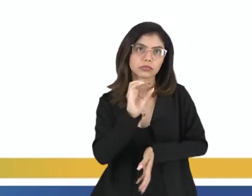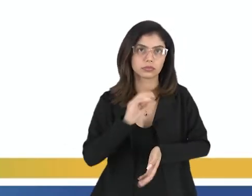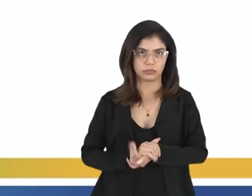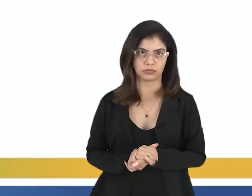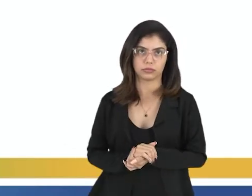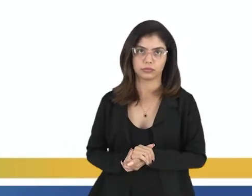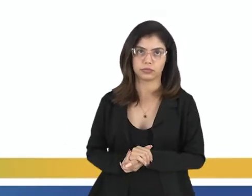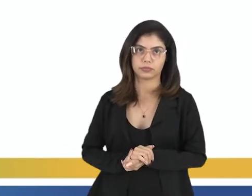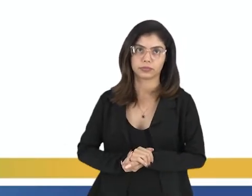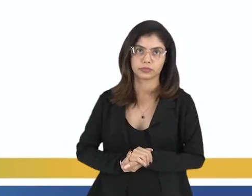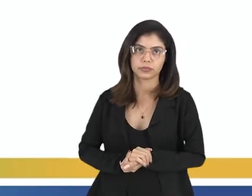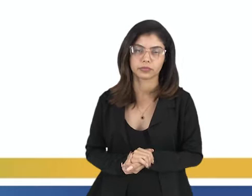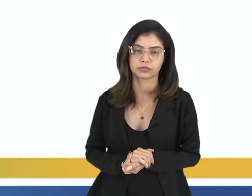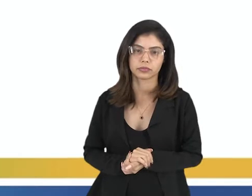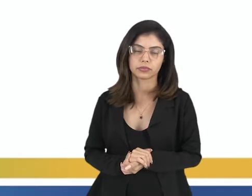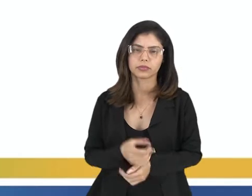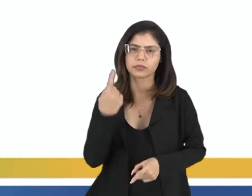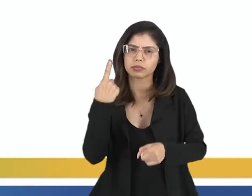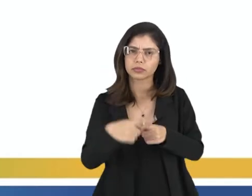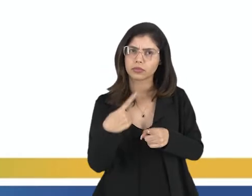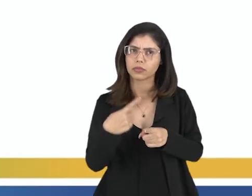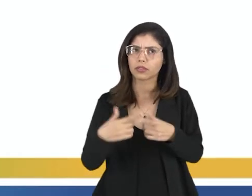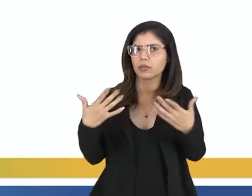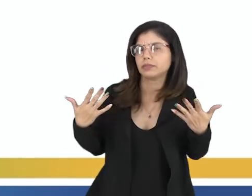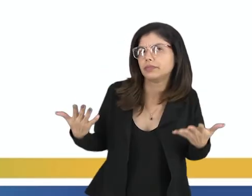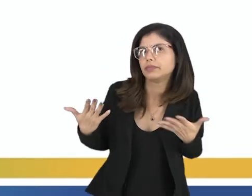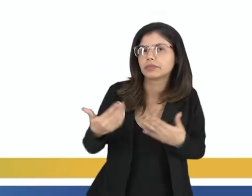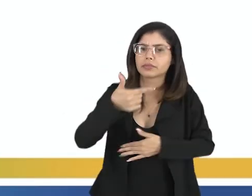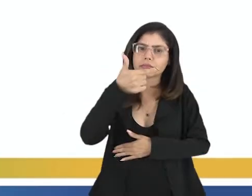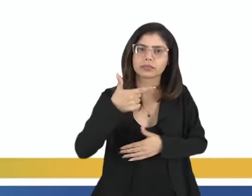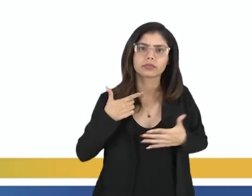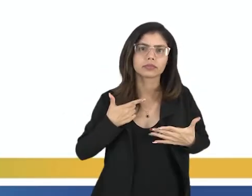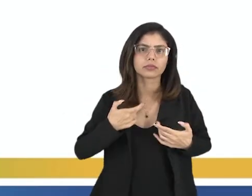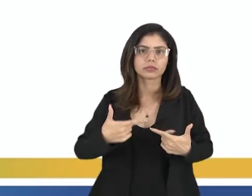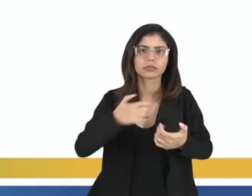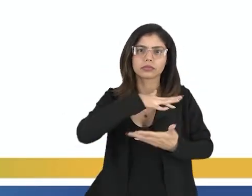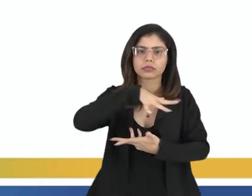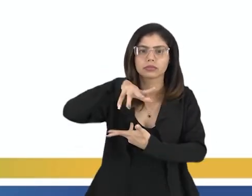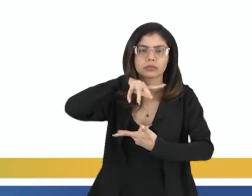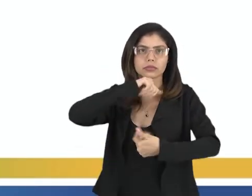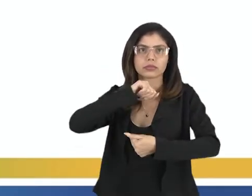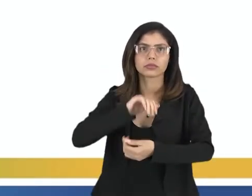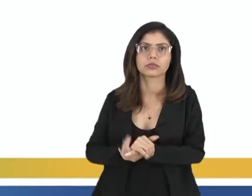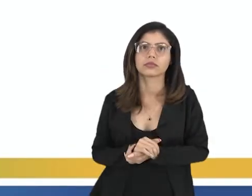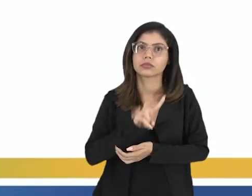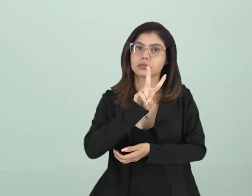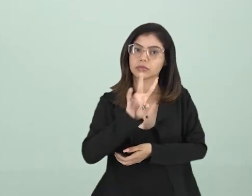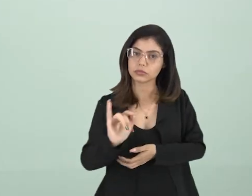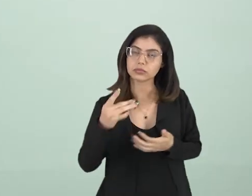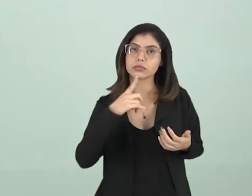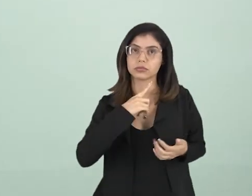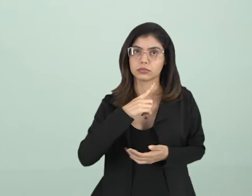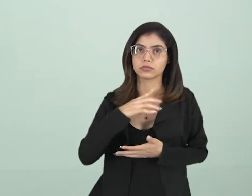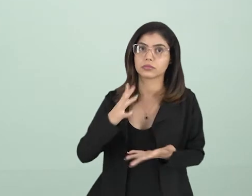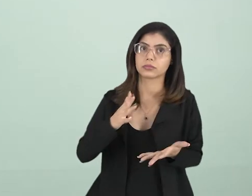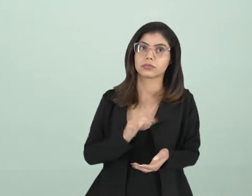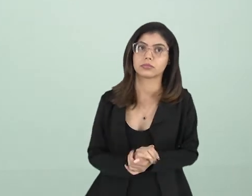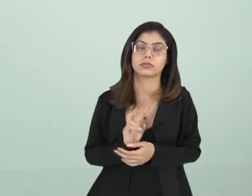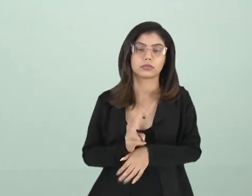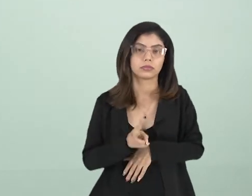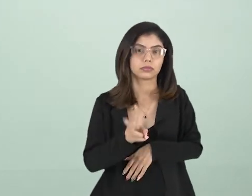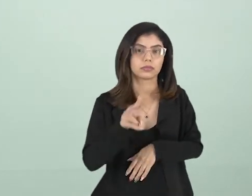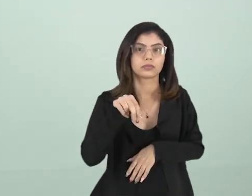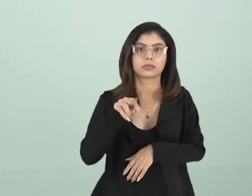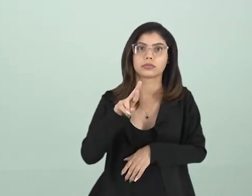vai acontecer, pessoal? Por conta da Segunda Guerra Mundial, né, o Vargas ele mantém o